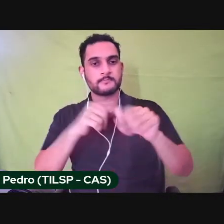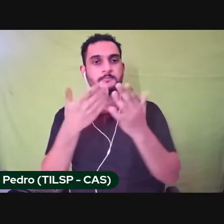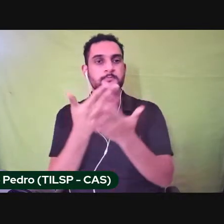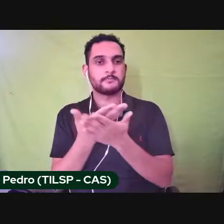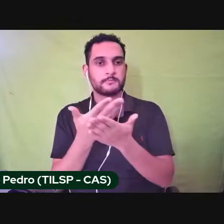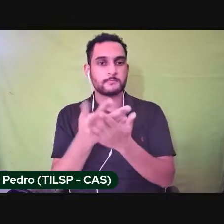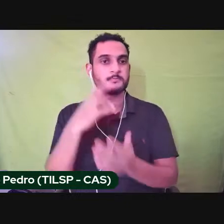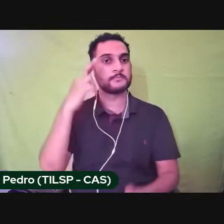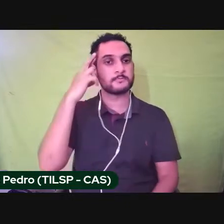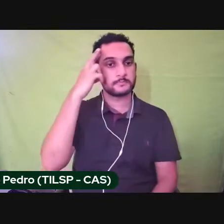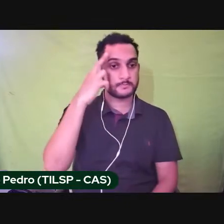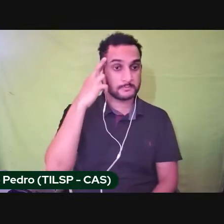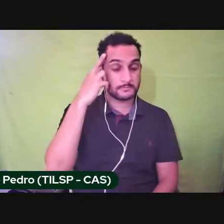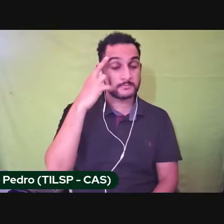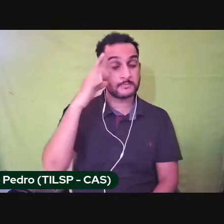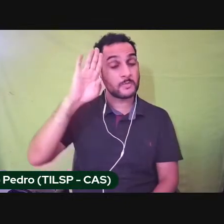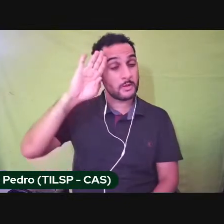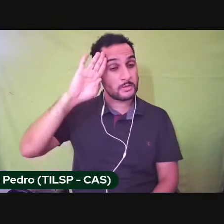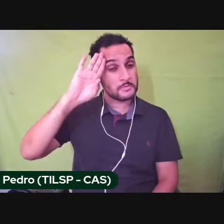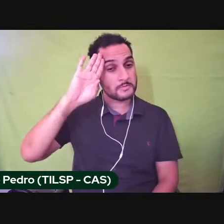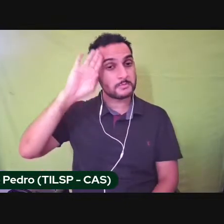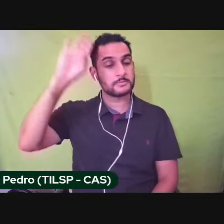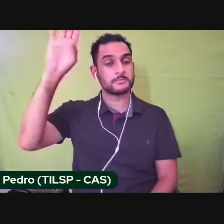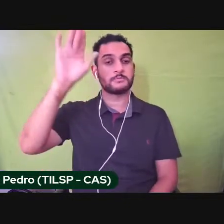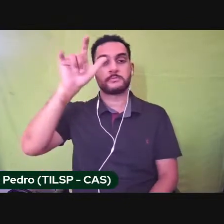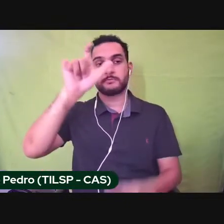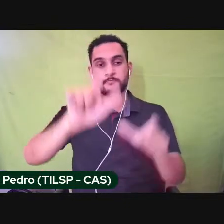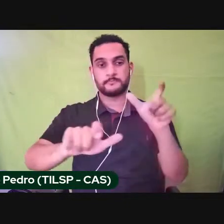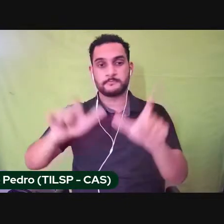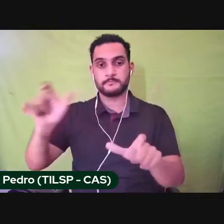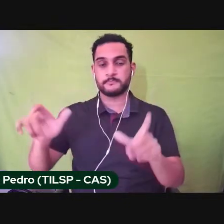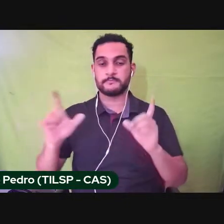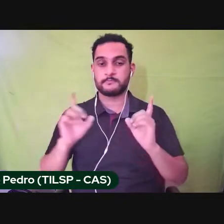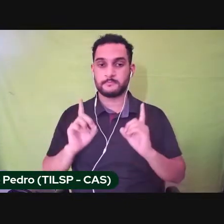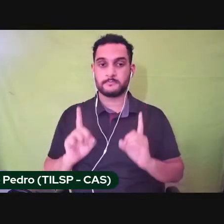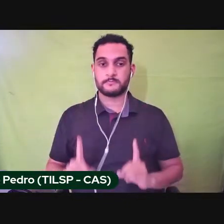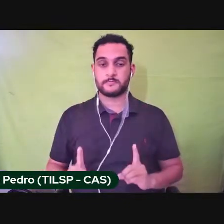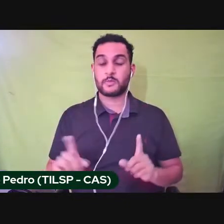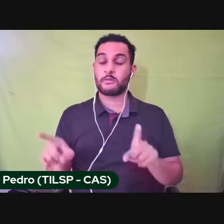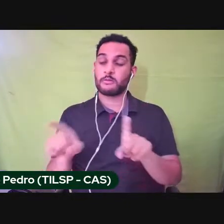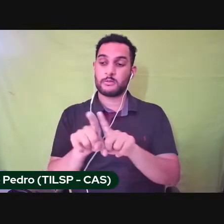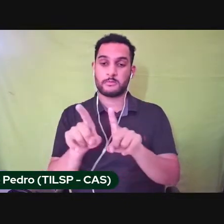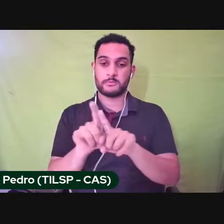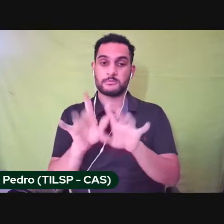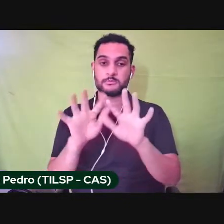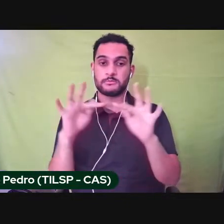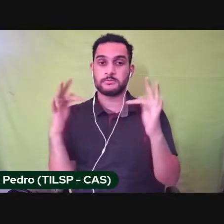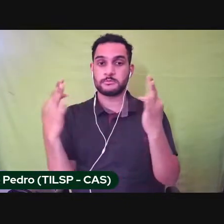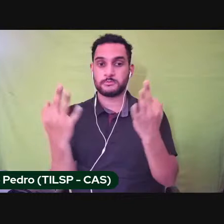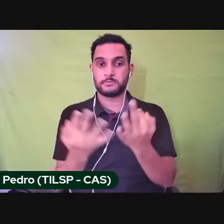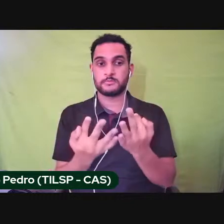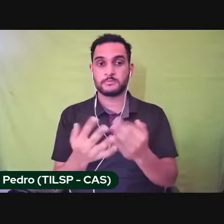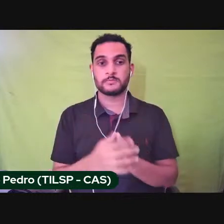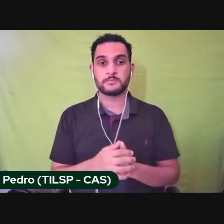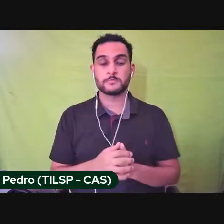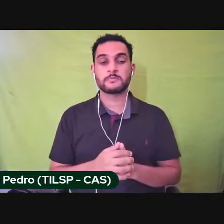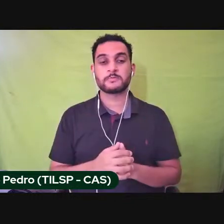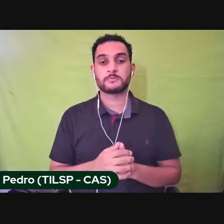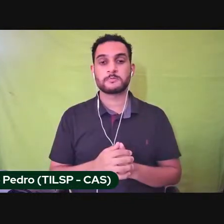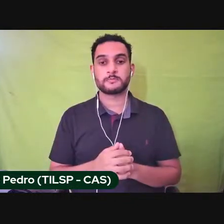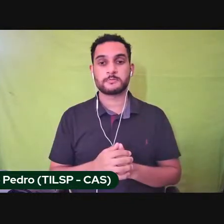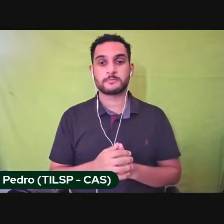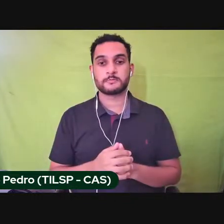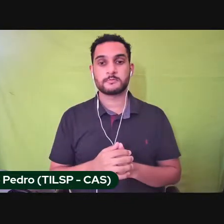reflexão, principalmente as pessoas com deficiência e suas famílias. E com relação